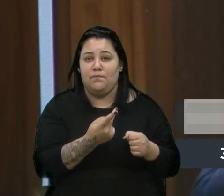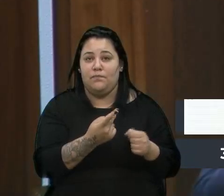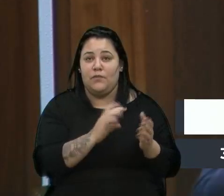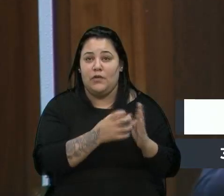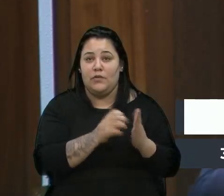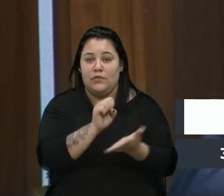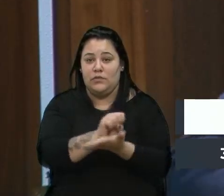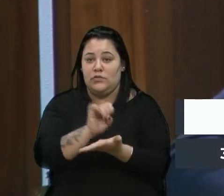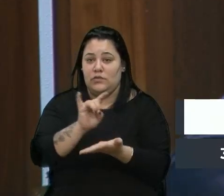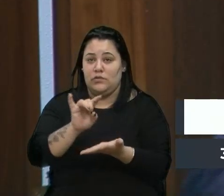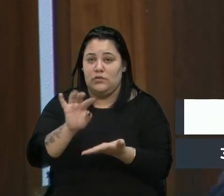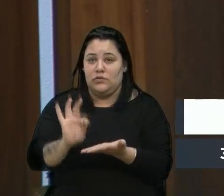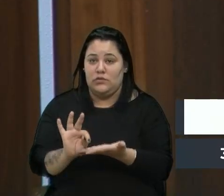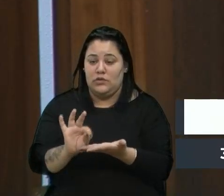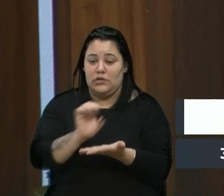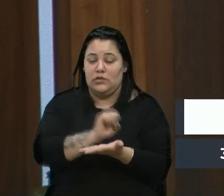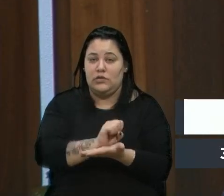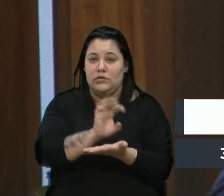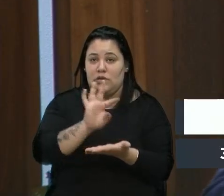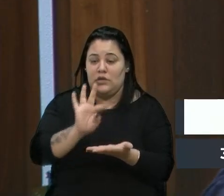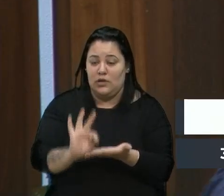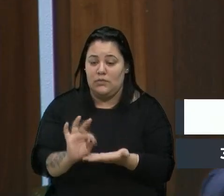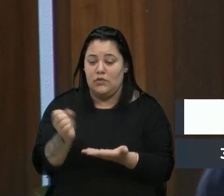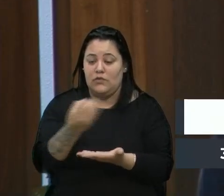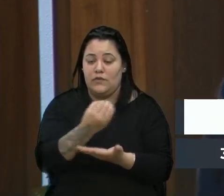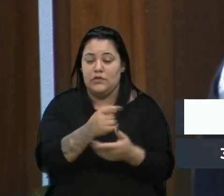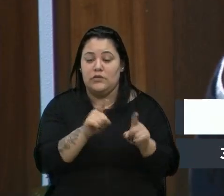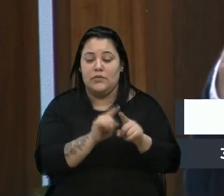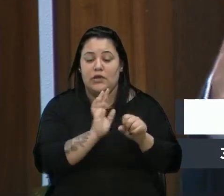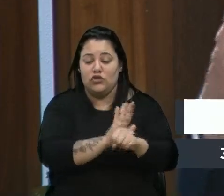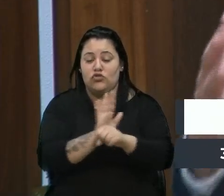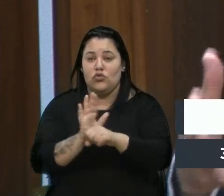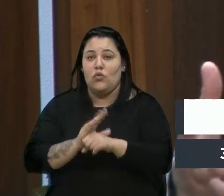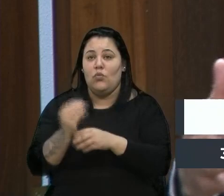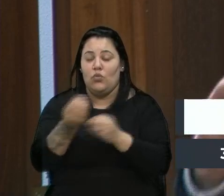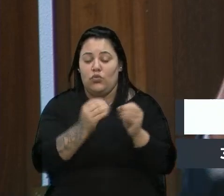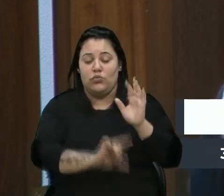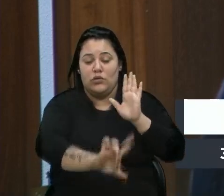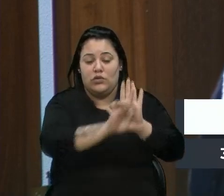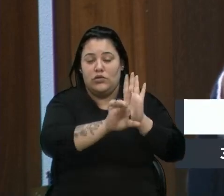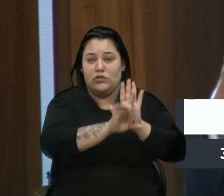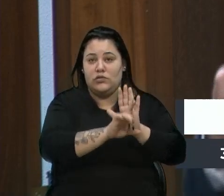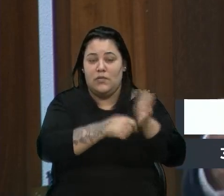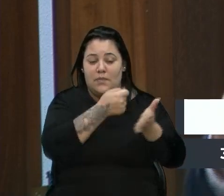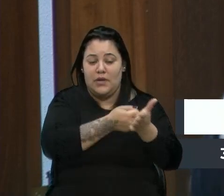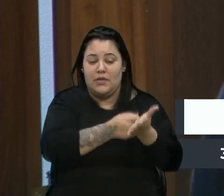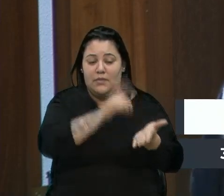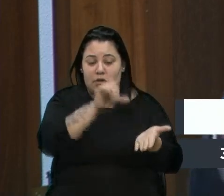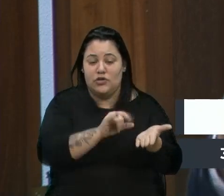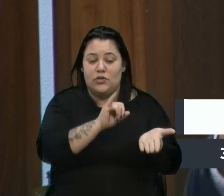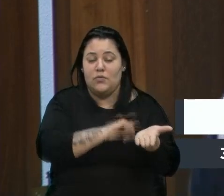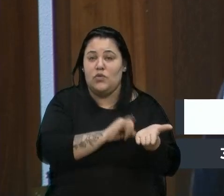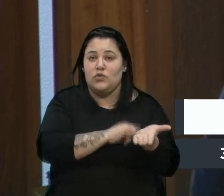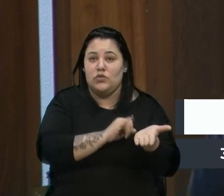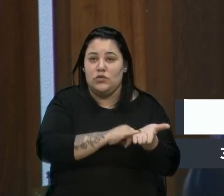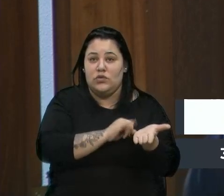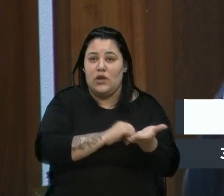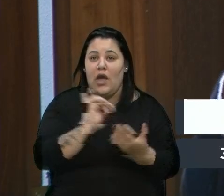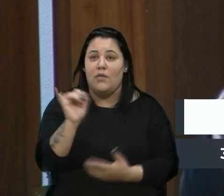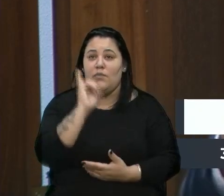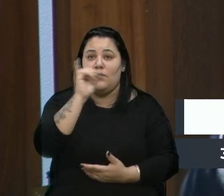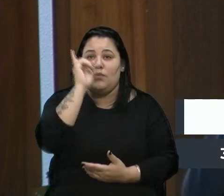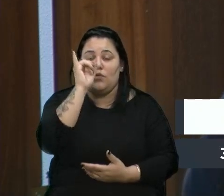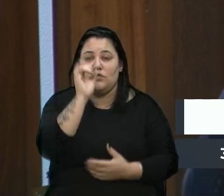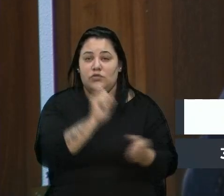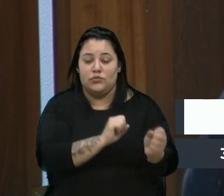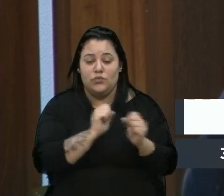startups e inovação, que ajudou muito na lei de inovação de Caxias, briga muito por baixar impostos. É importantíssimo que o Poder